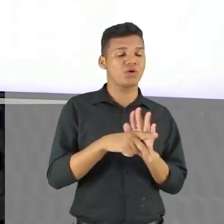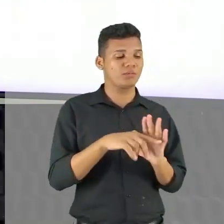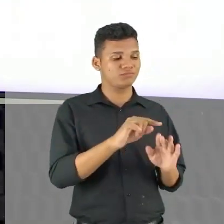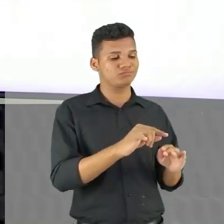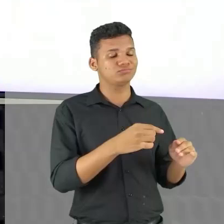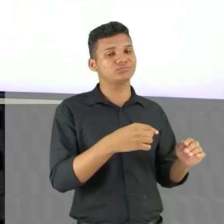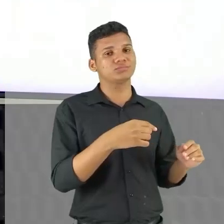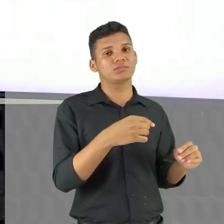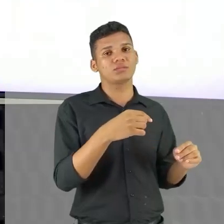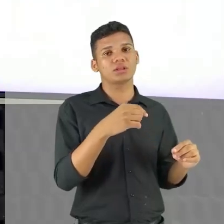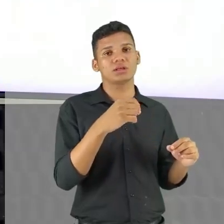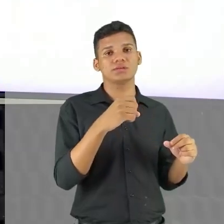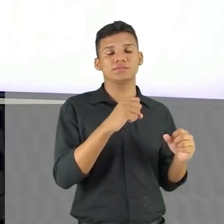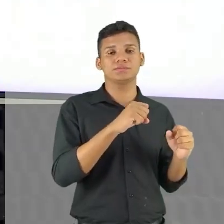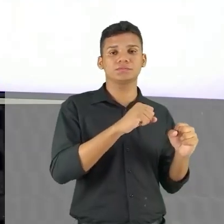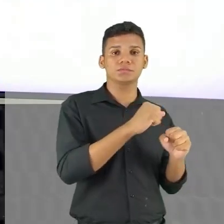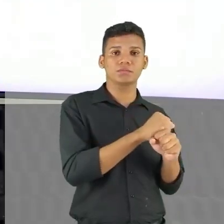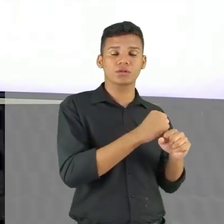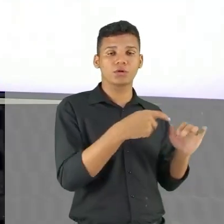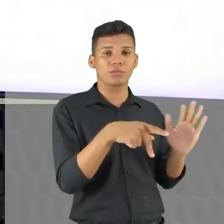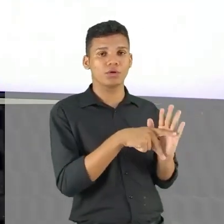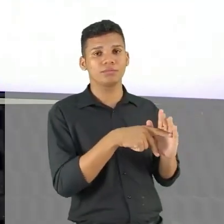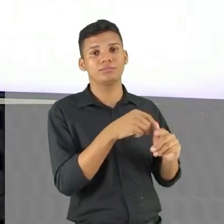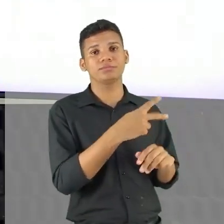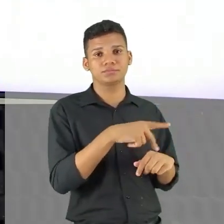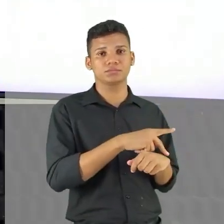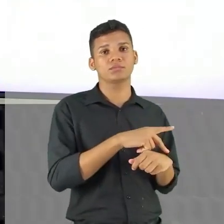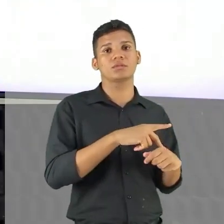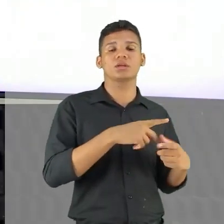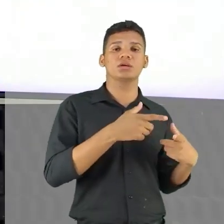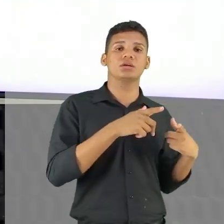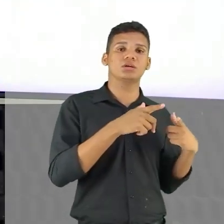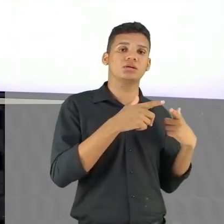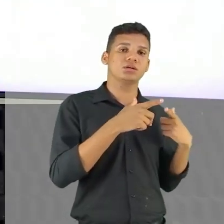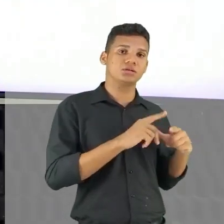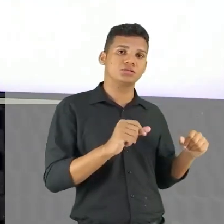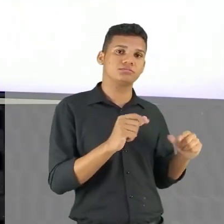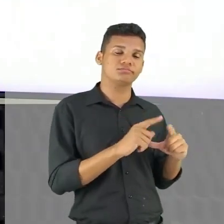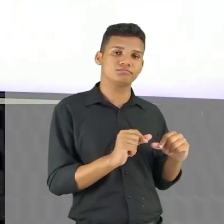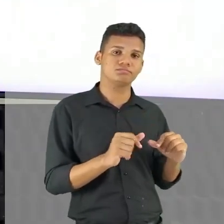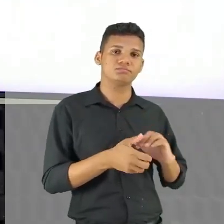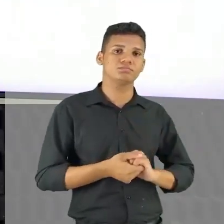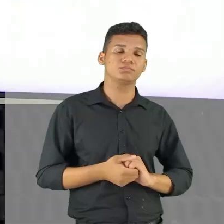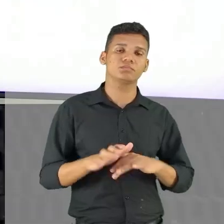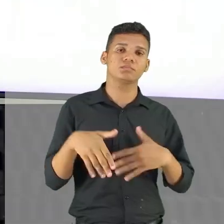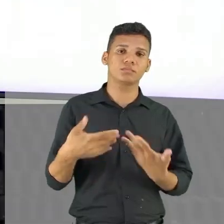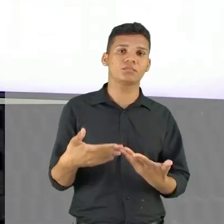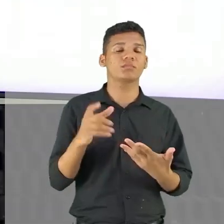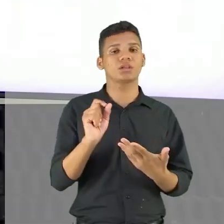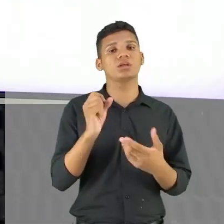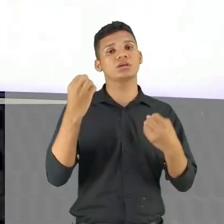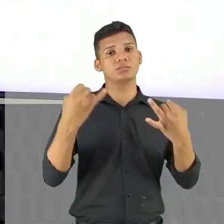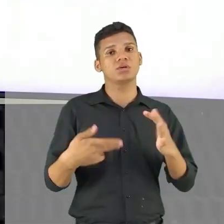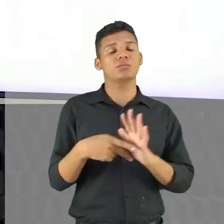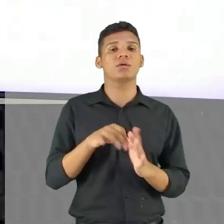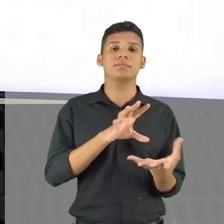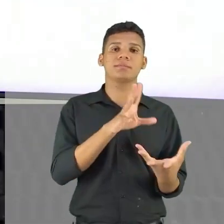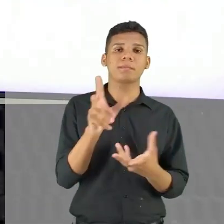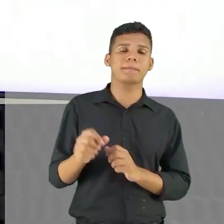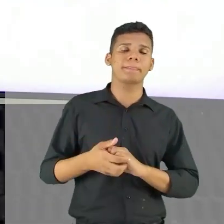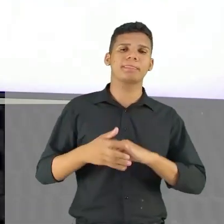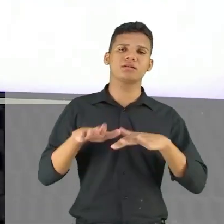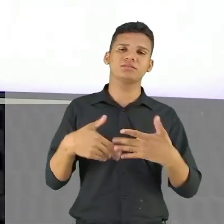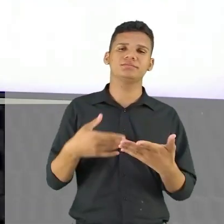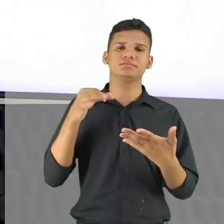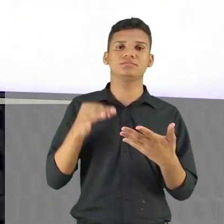Israel, que acabou por causar praticamente ali um extermínio, né, como foi chamado pelo mundo. O fato é